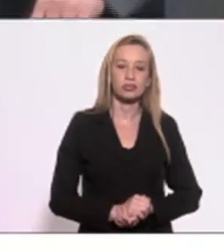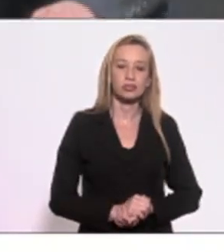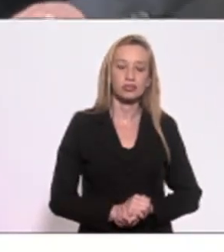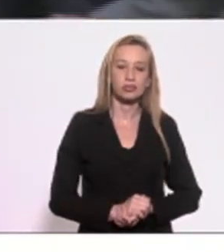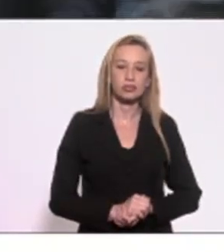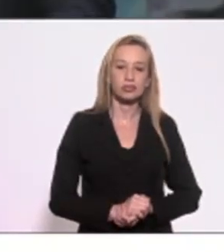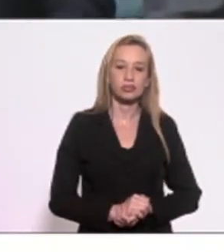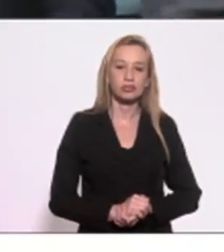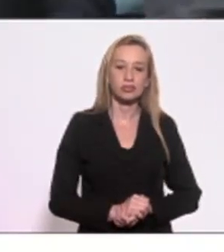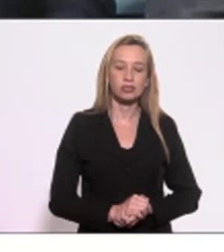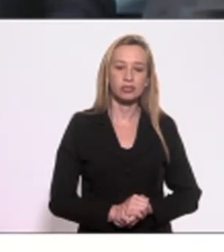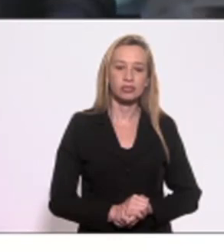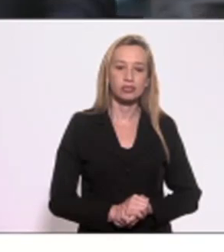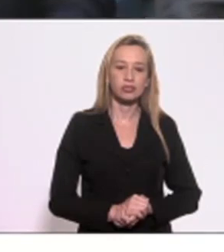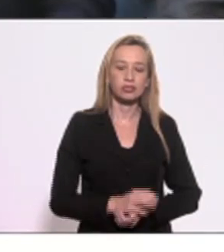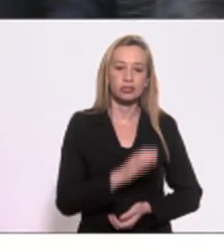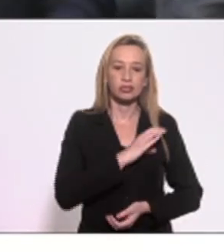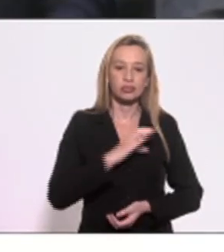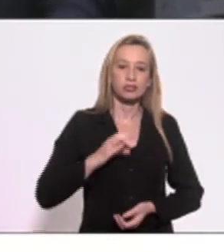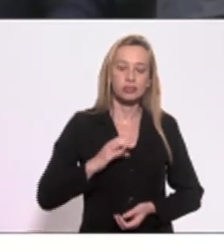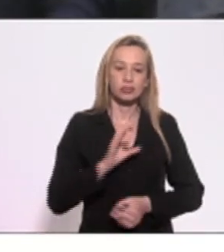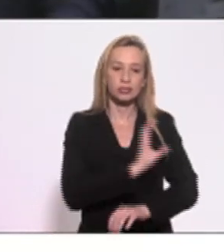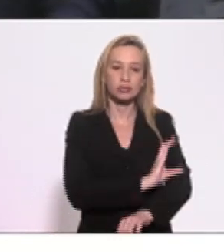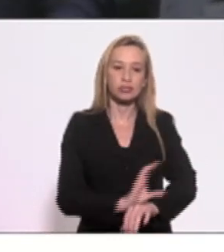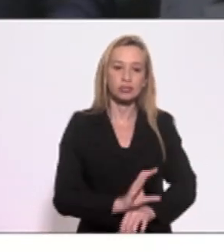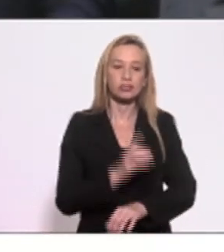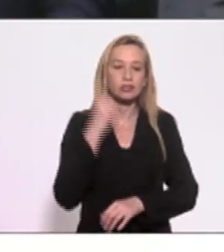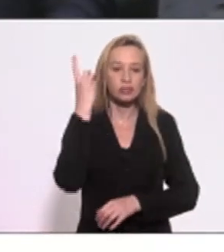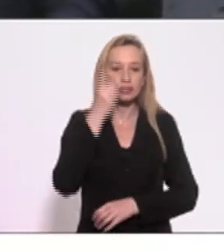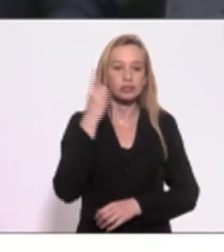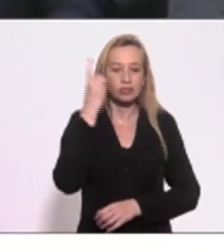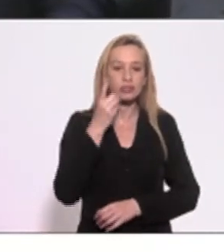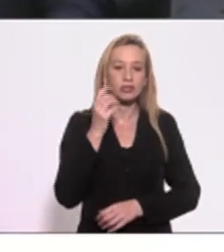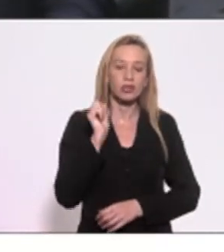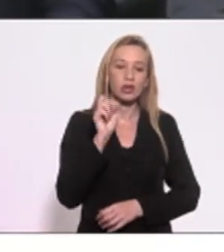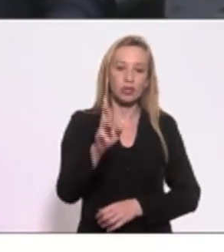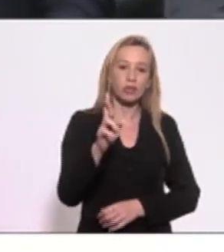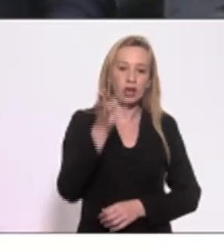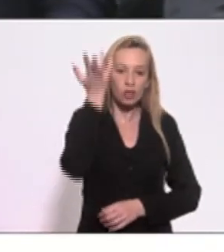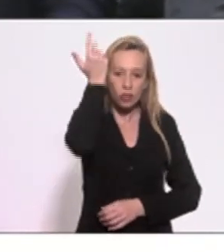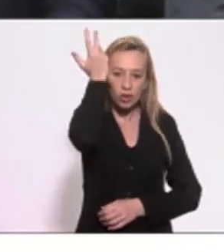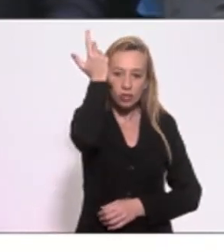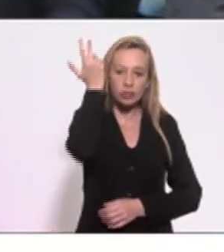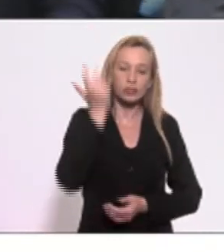Para emitir parecer pela Comissão de Cultura, deputado Eliomar Coelho.